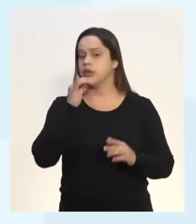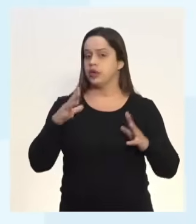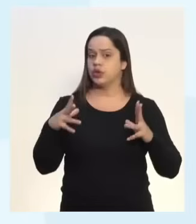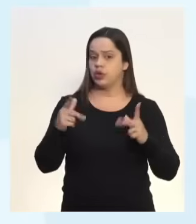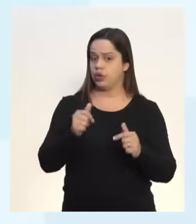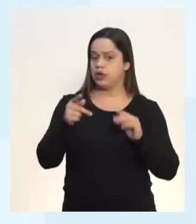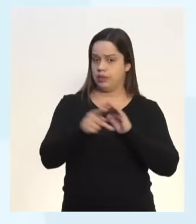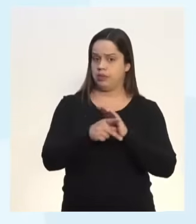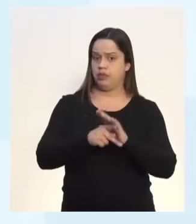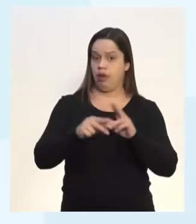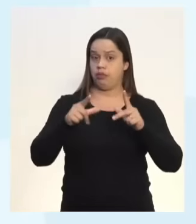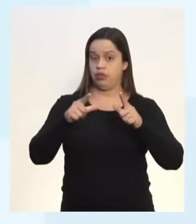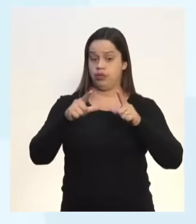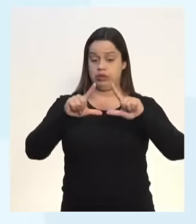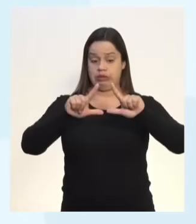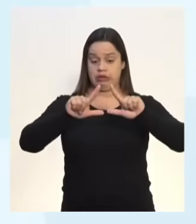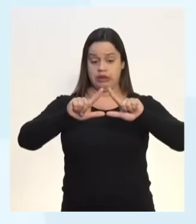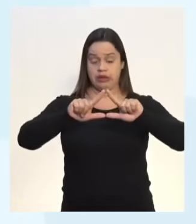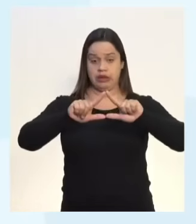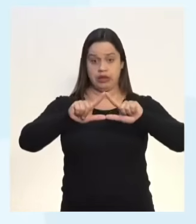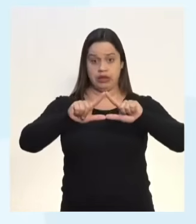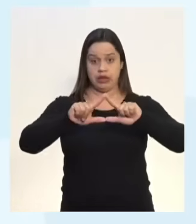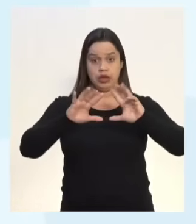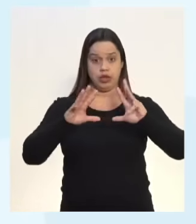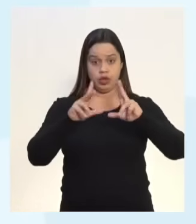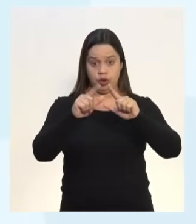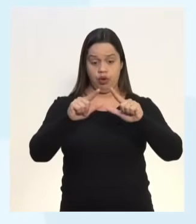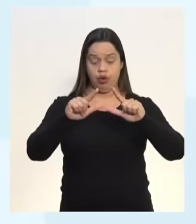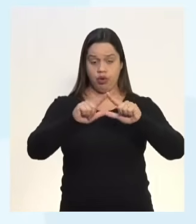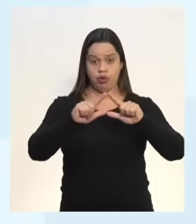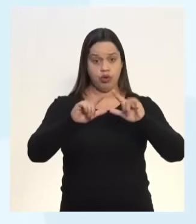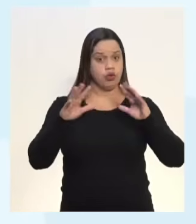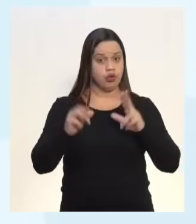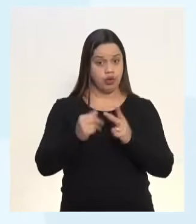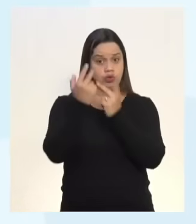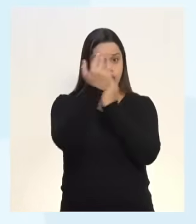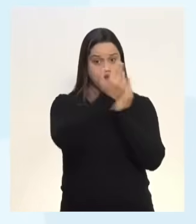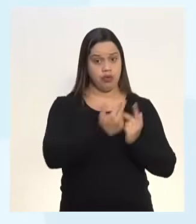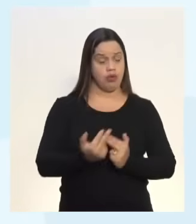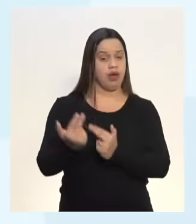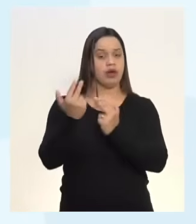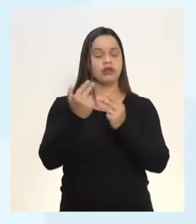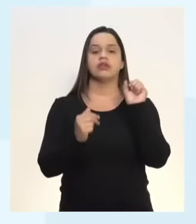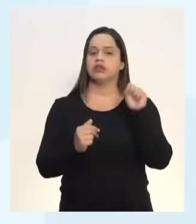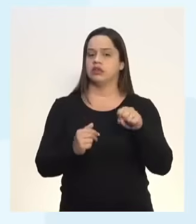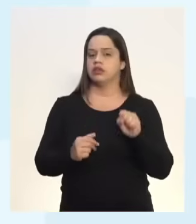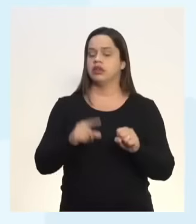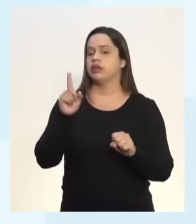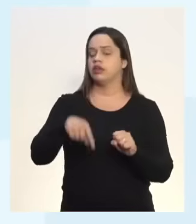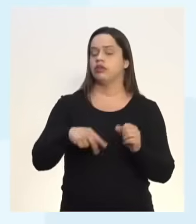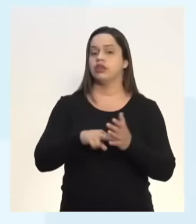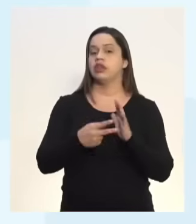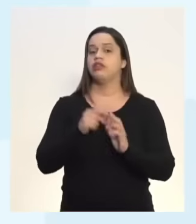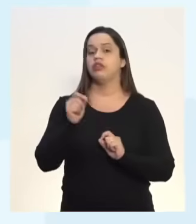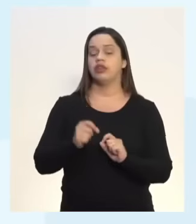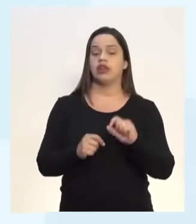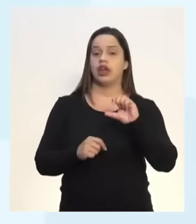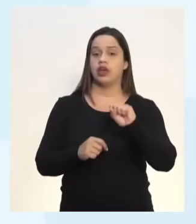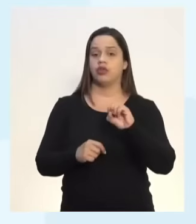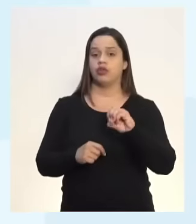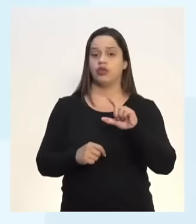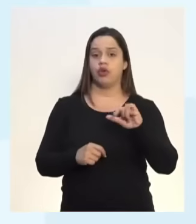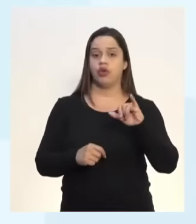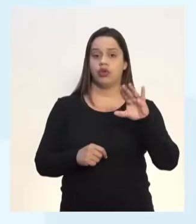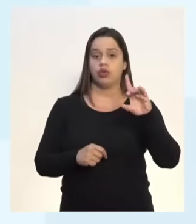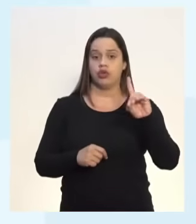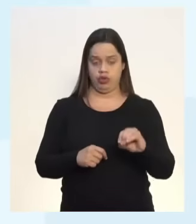são triângulos? Todos os triângulos são iguais? Então, a gente chama ele de um sólido, né? No caso, um poliedro